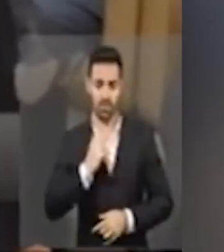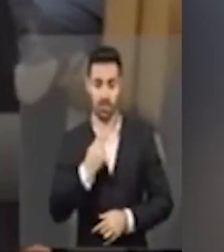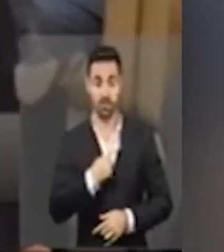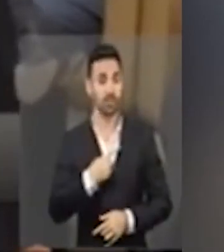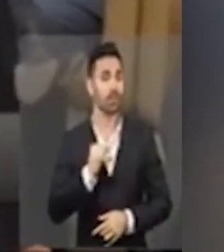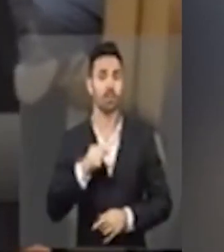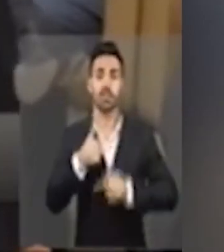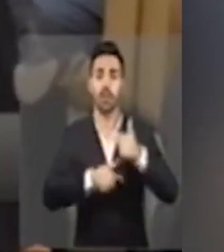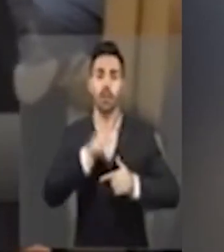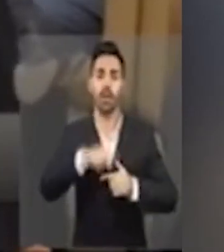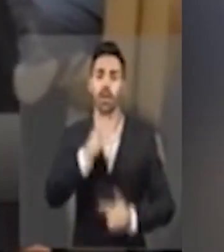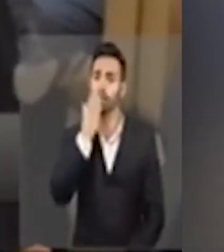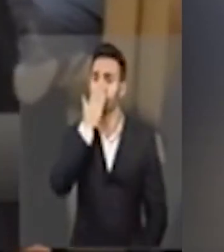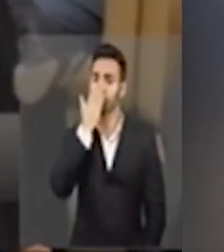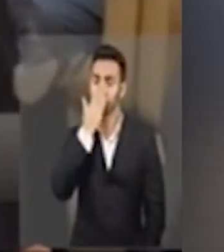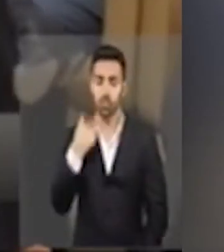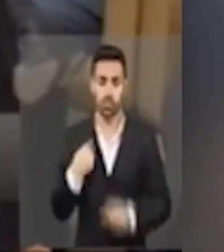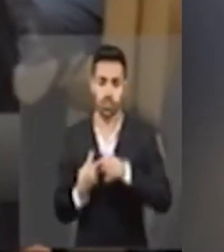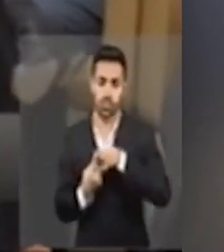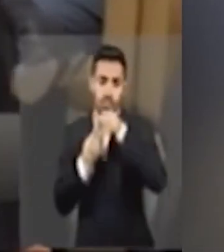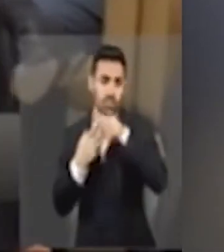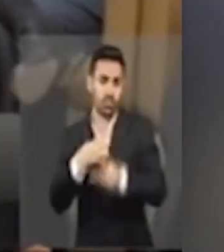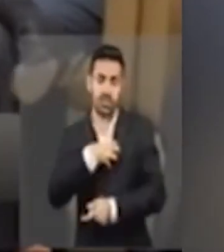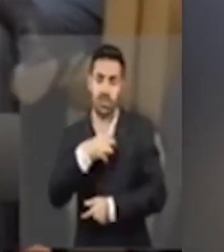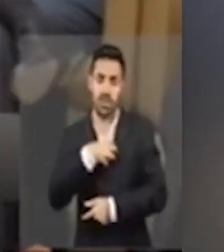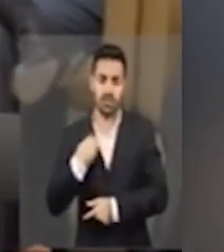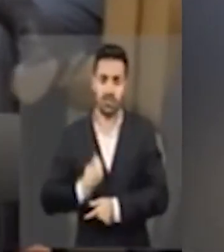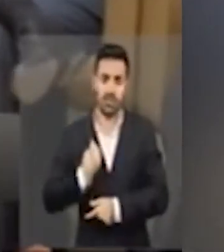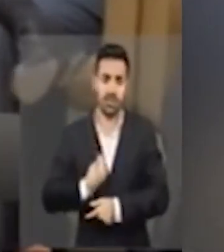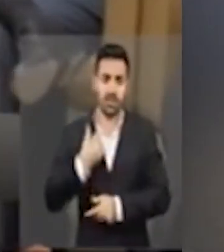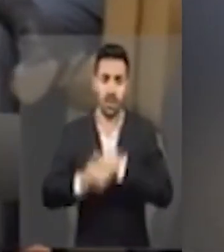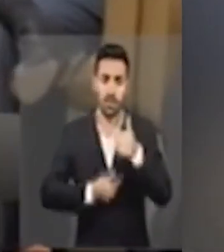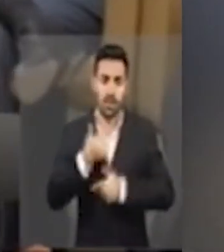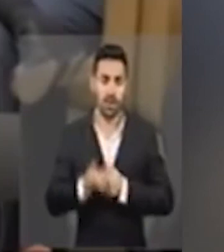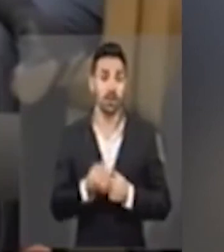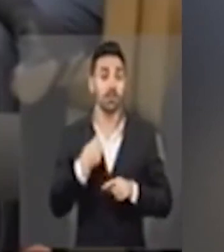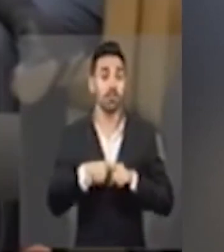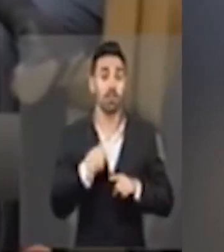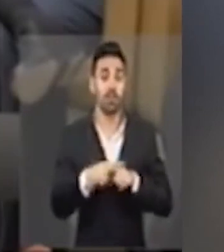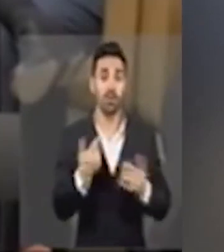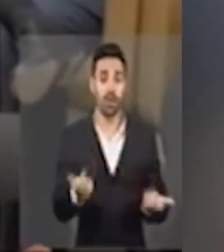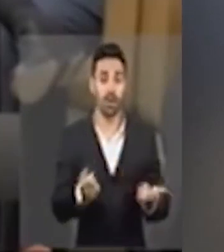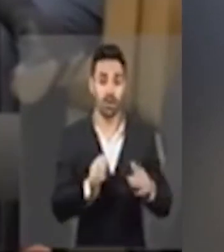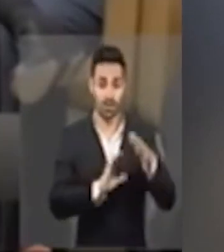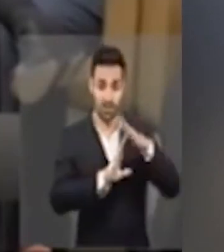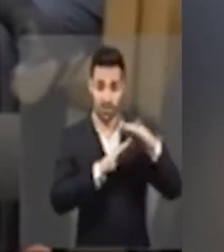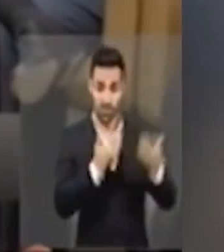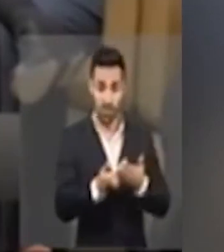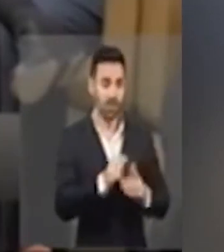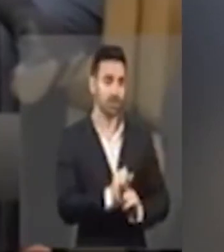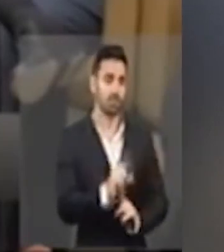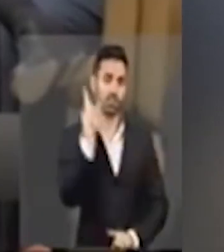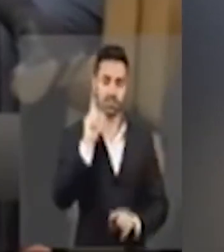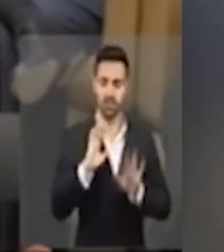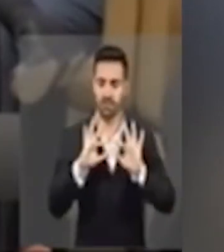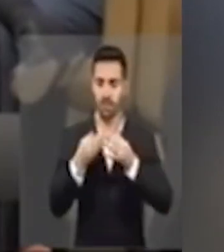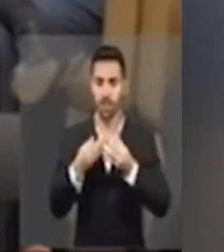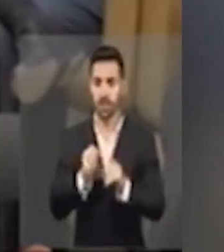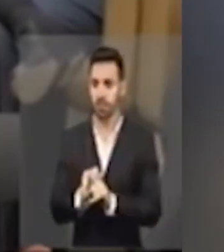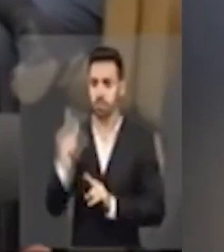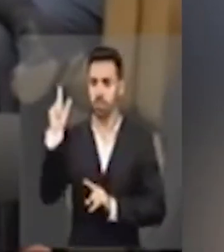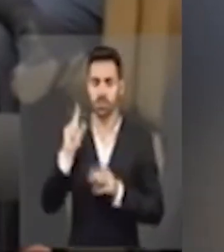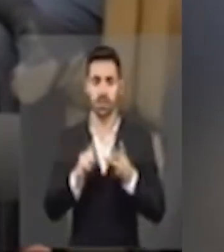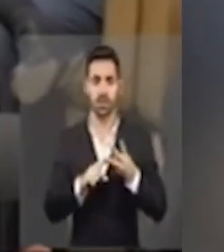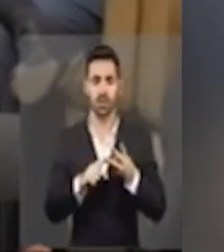prostituição como único meio de vida porque elas são expulsas da escola expulsas da família